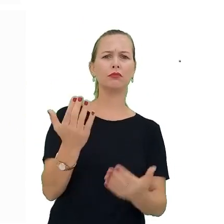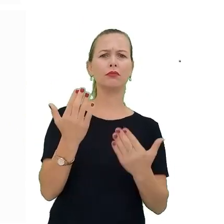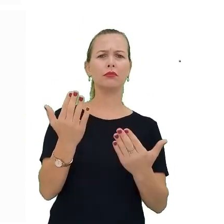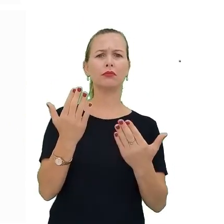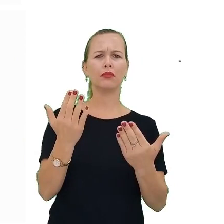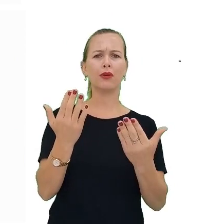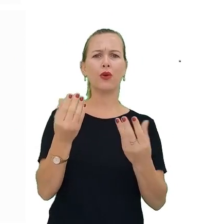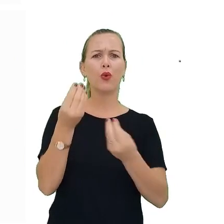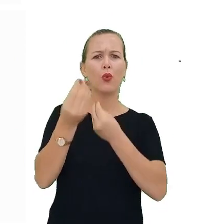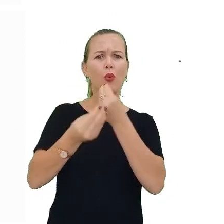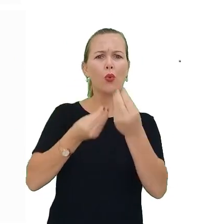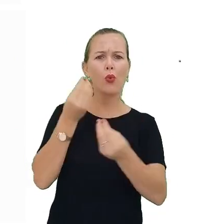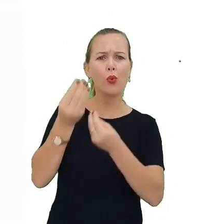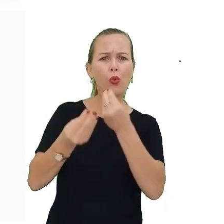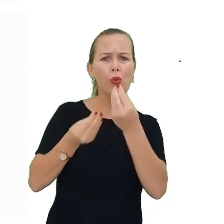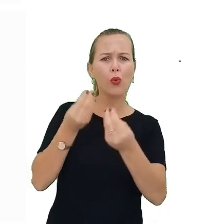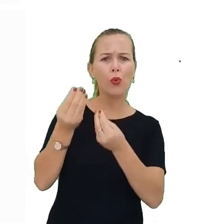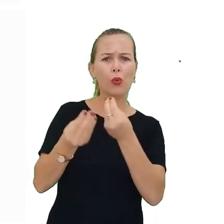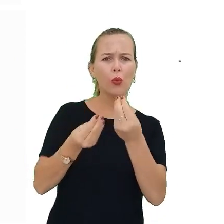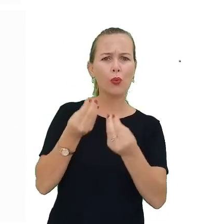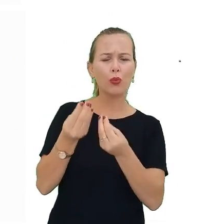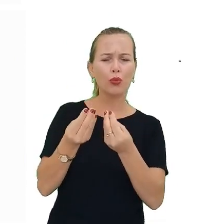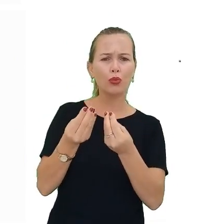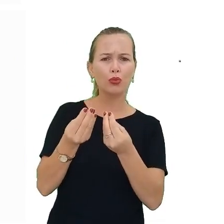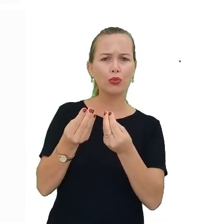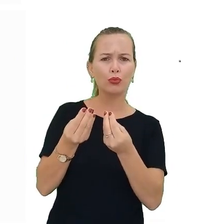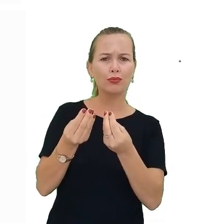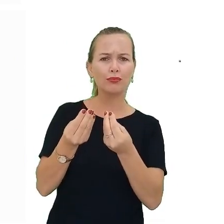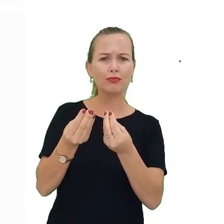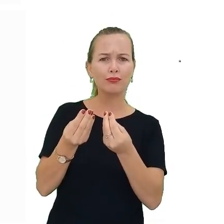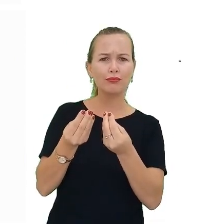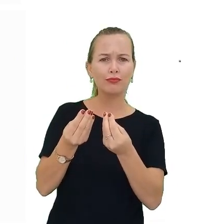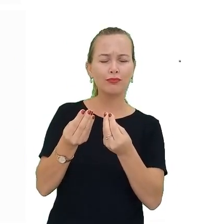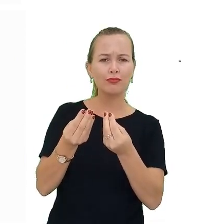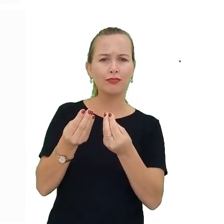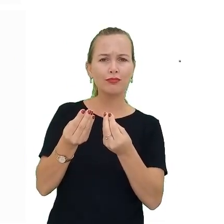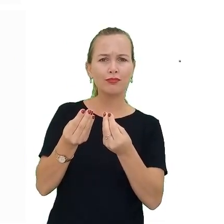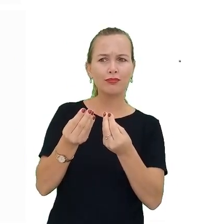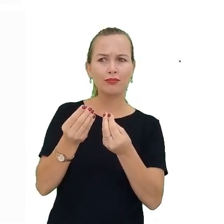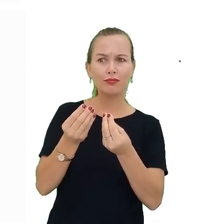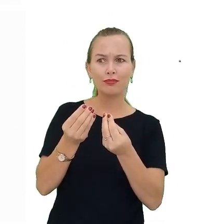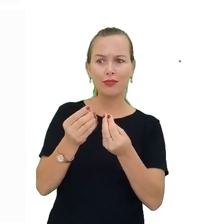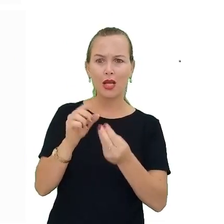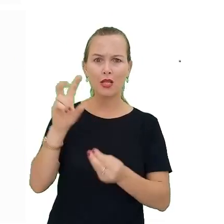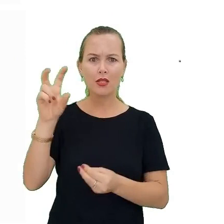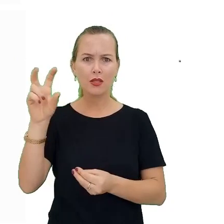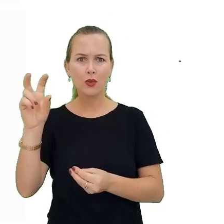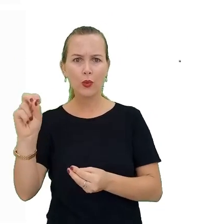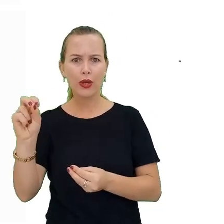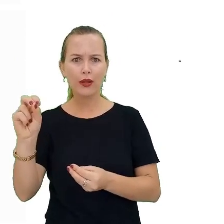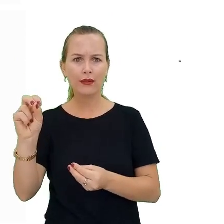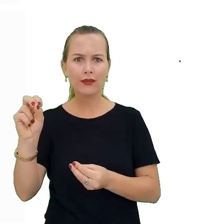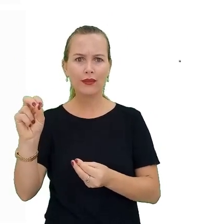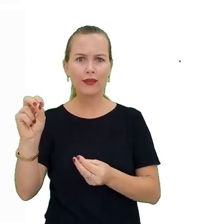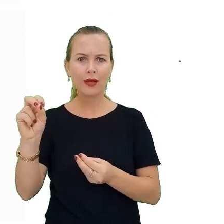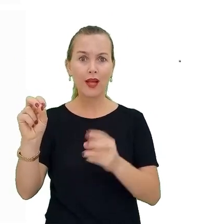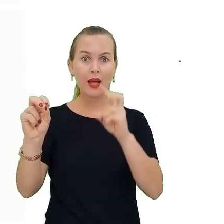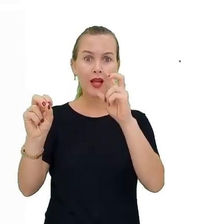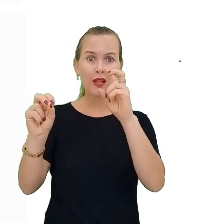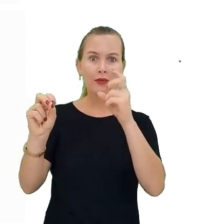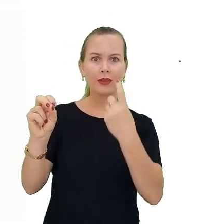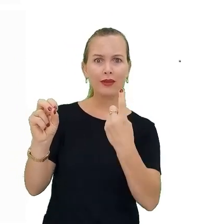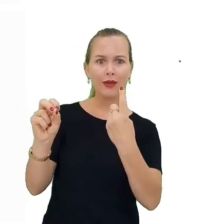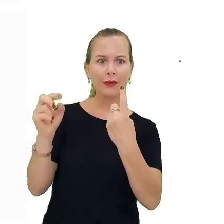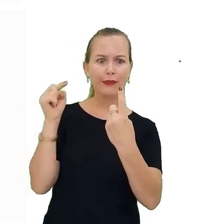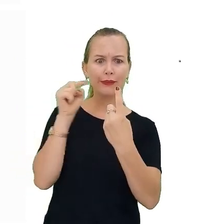chegamos num conflito maior da situação, ou seja, que R$ 1 a mais é esse que sobrou se os